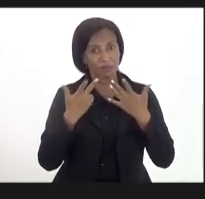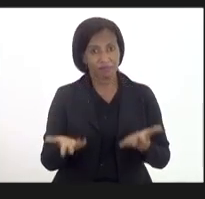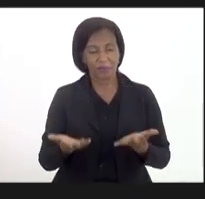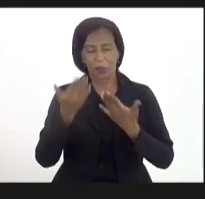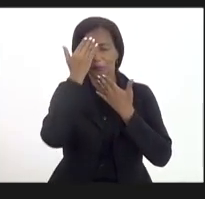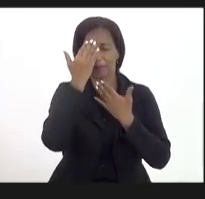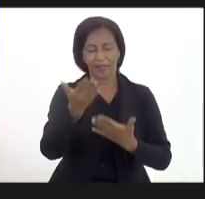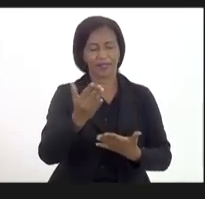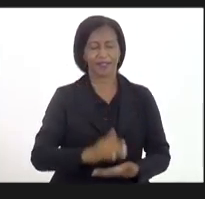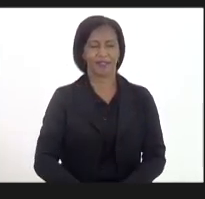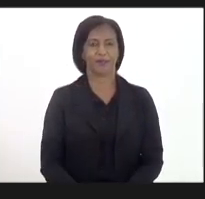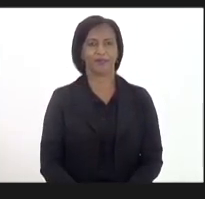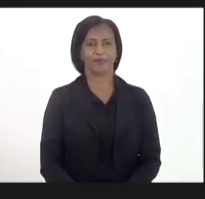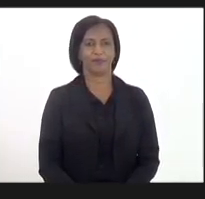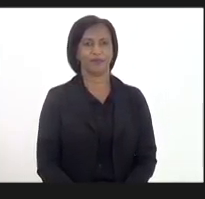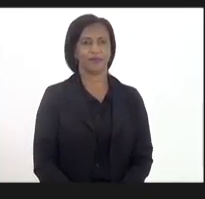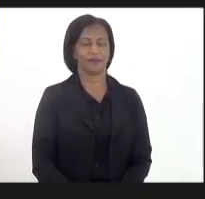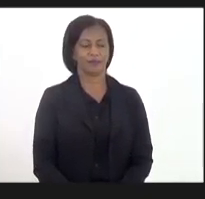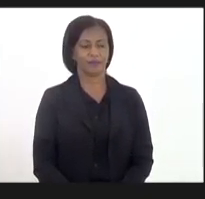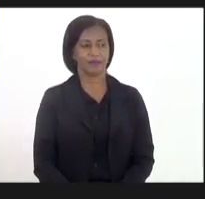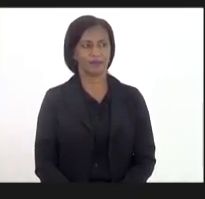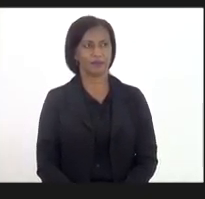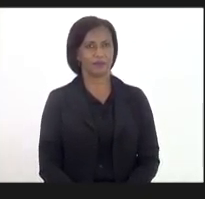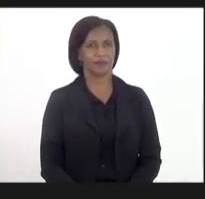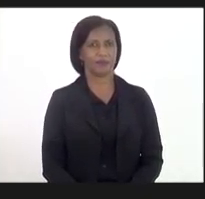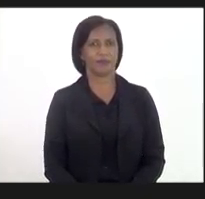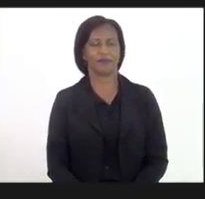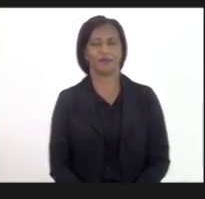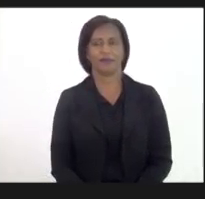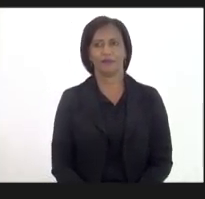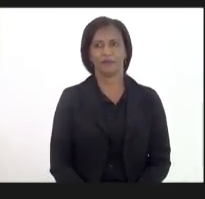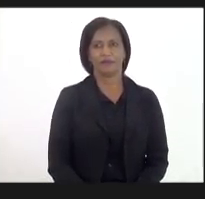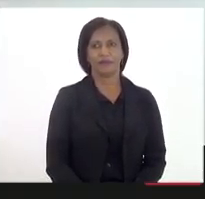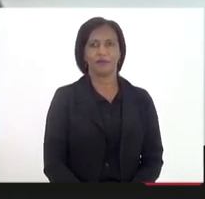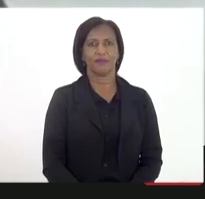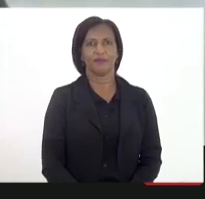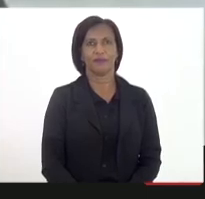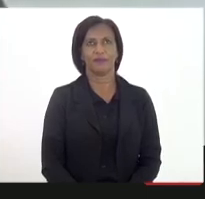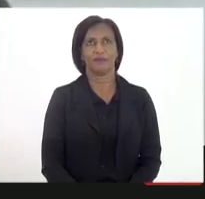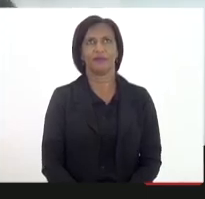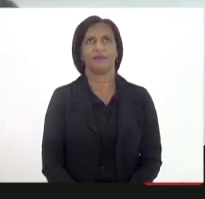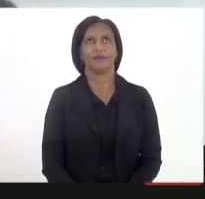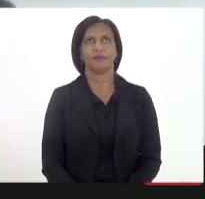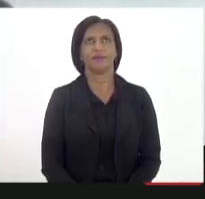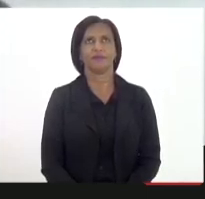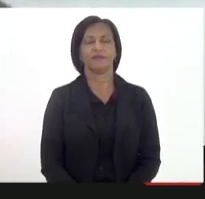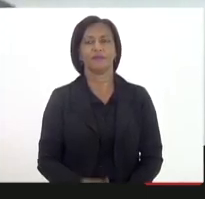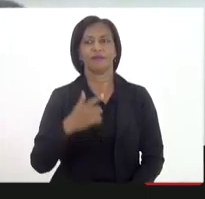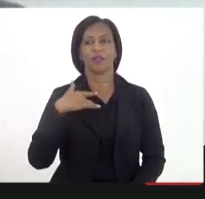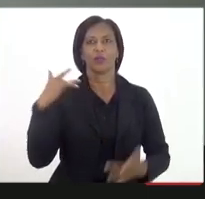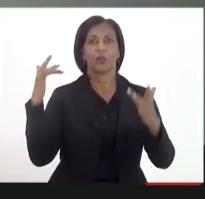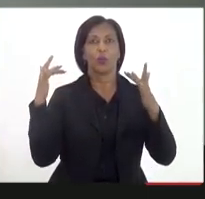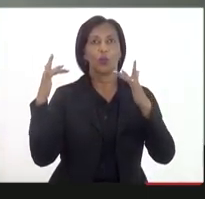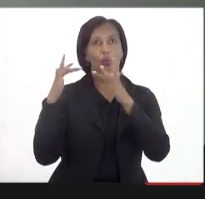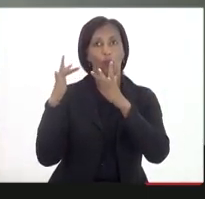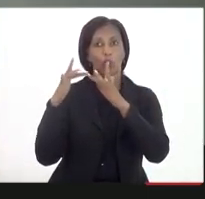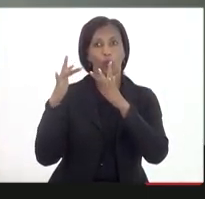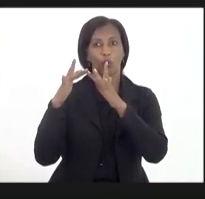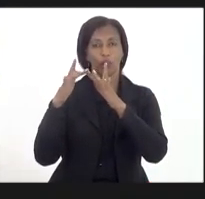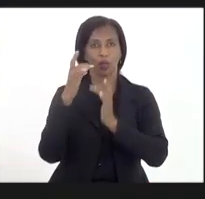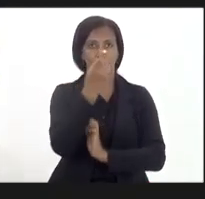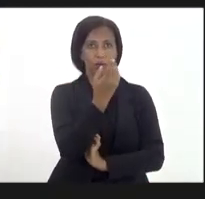obrigado e obrigado o Coronel Montenegro eu tô mantendo contato aqui com